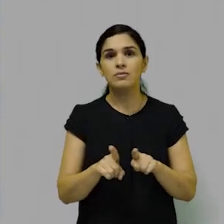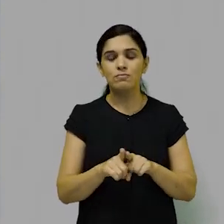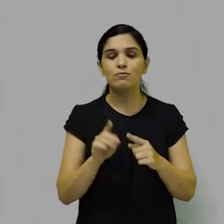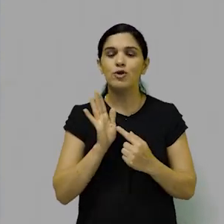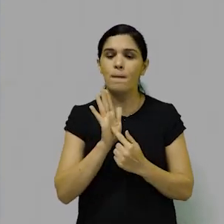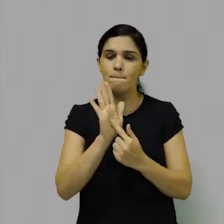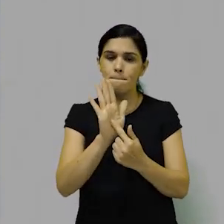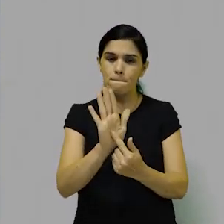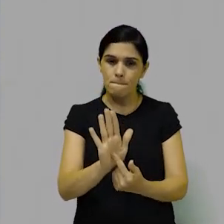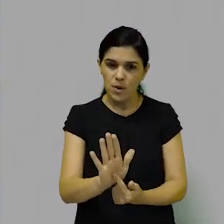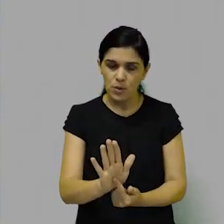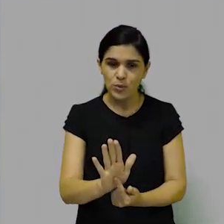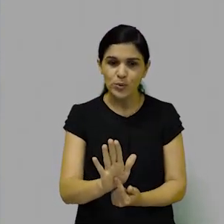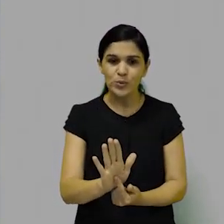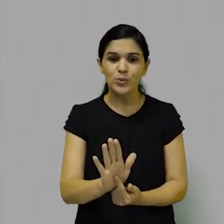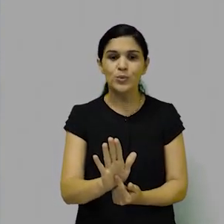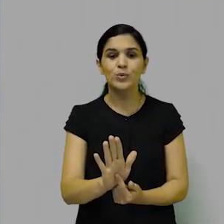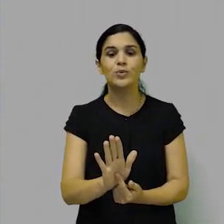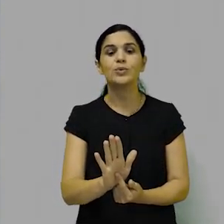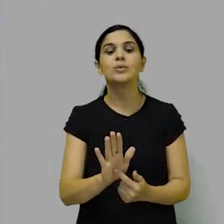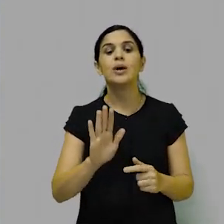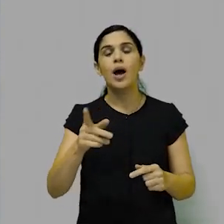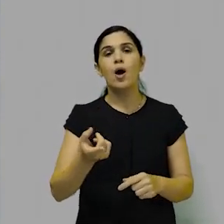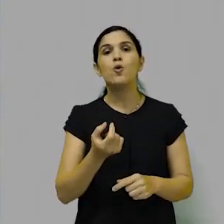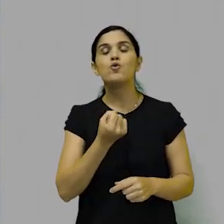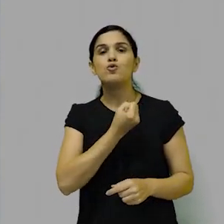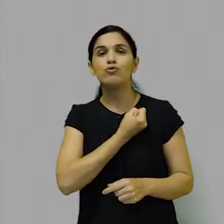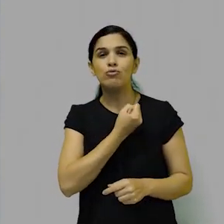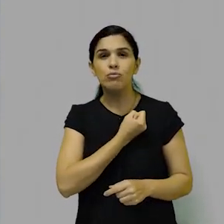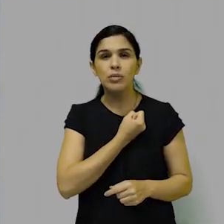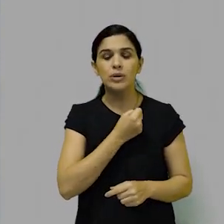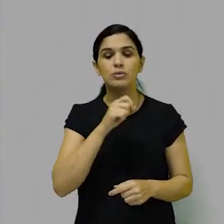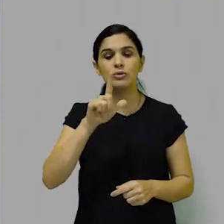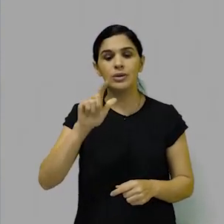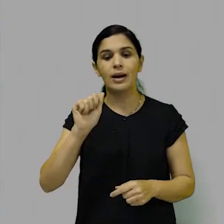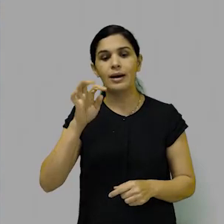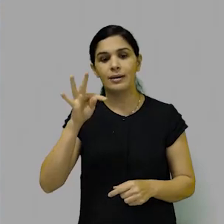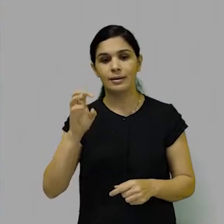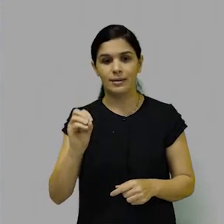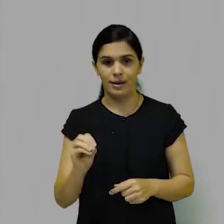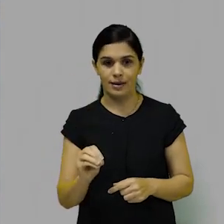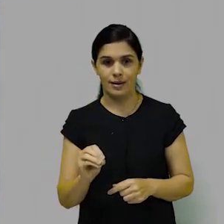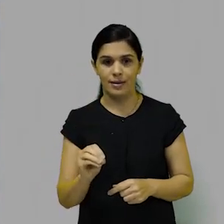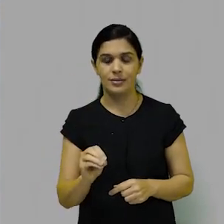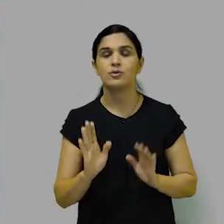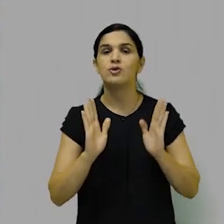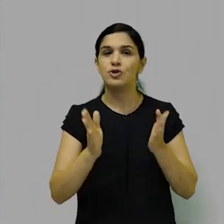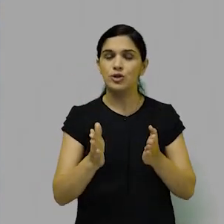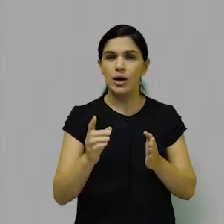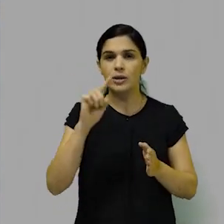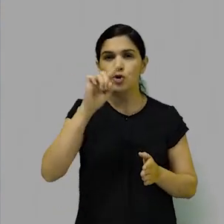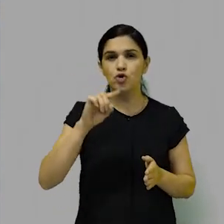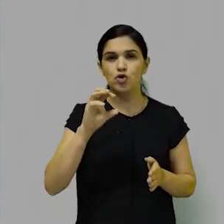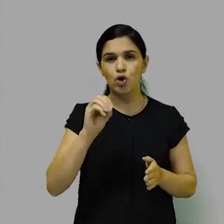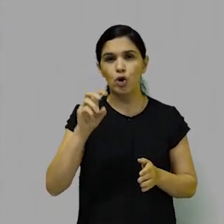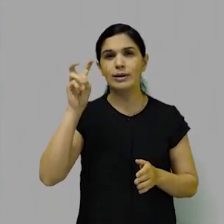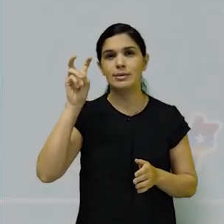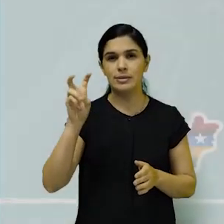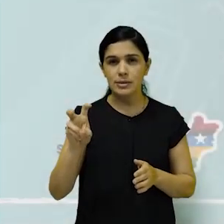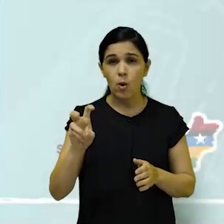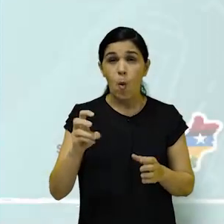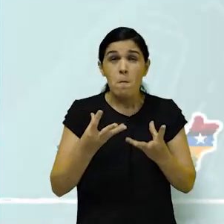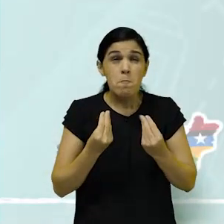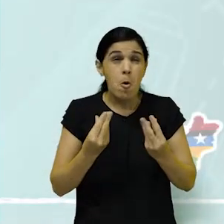ele suportar o nível de lactato na sua musculatura. E por último, nós temos aqui a zona 5, que é classificada como muito